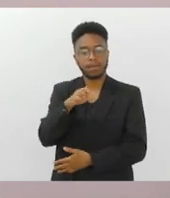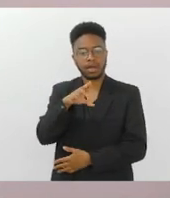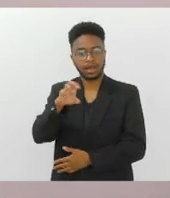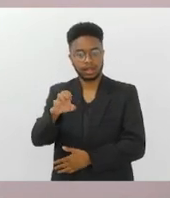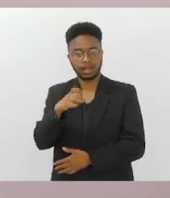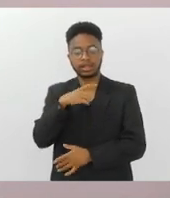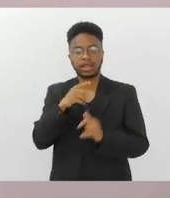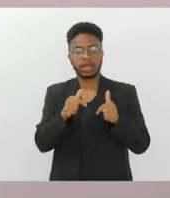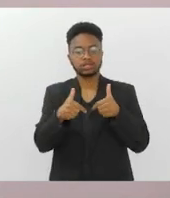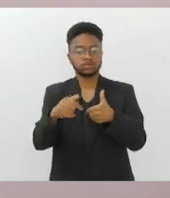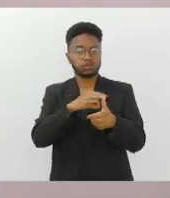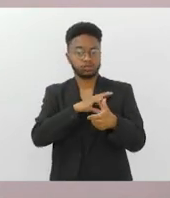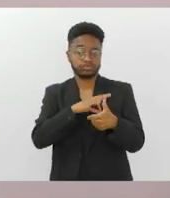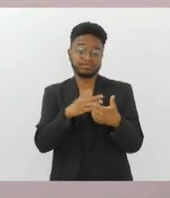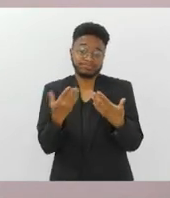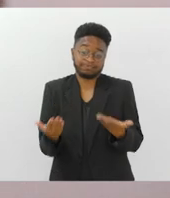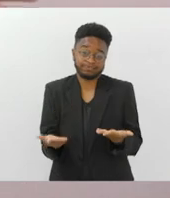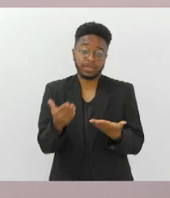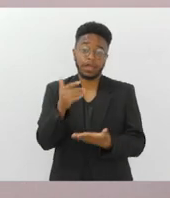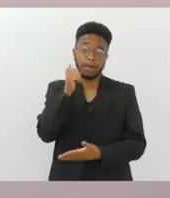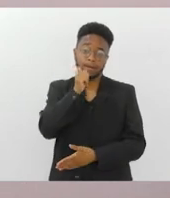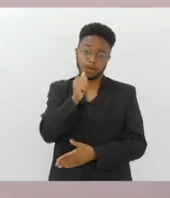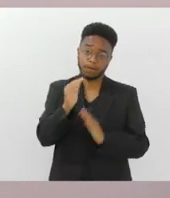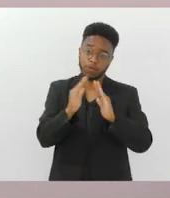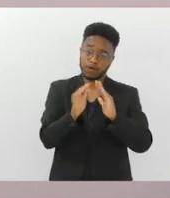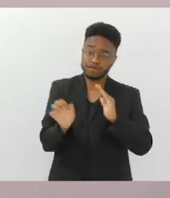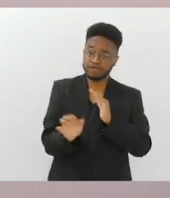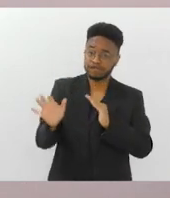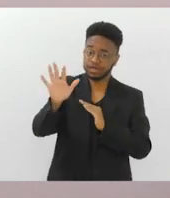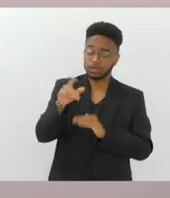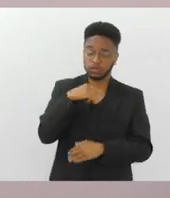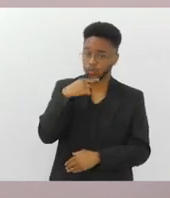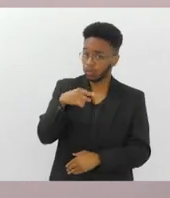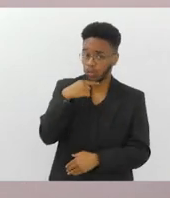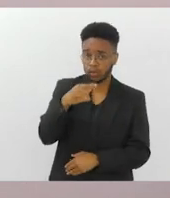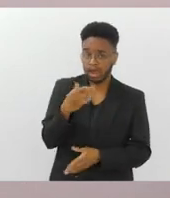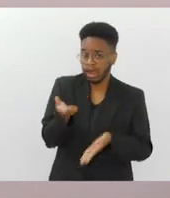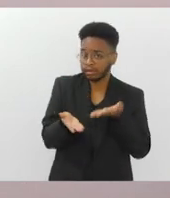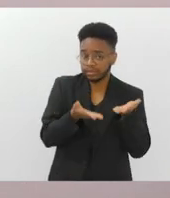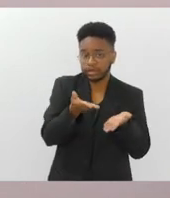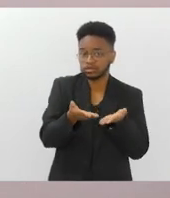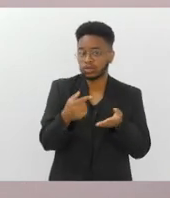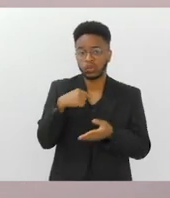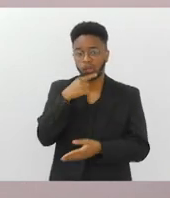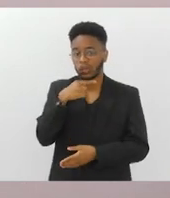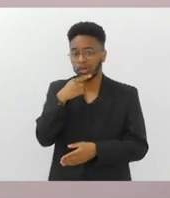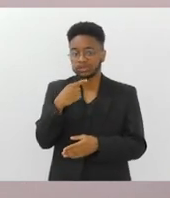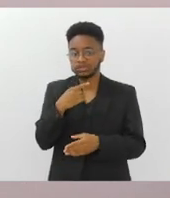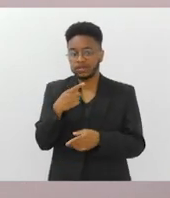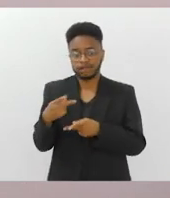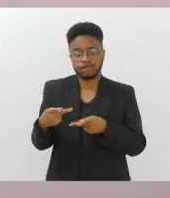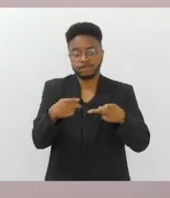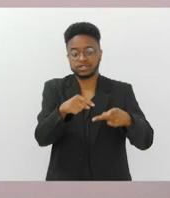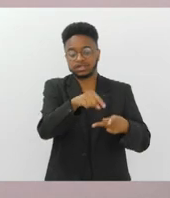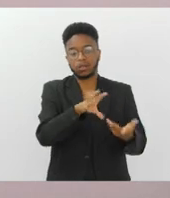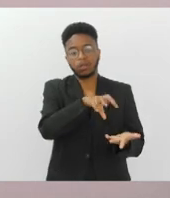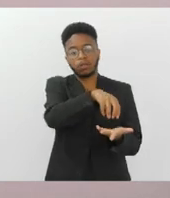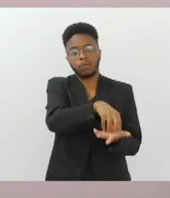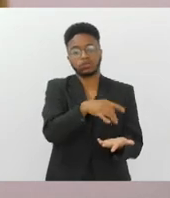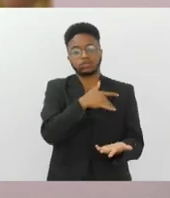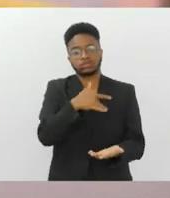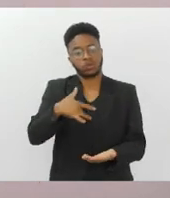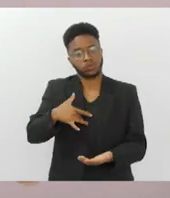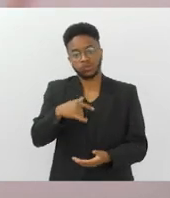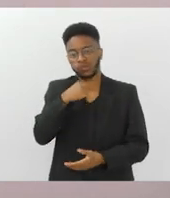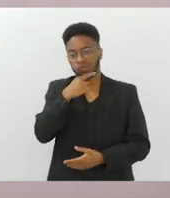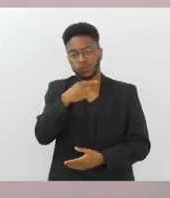Então, as mulheres que estão na favela, além delas não conseguirem ir até o serviço de saúde no seu